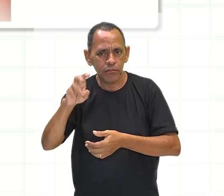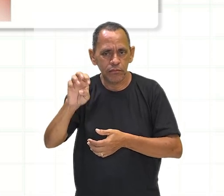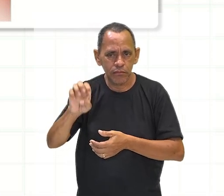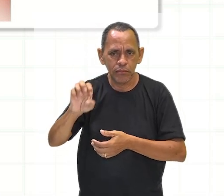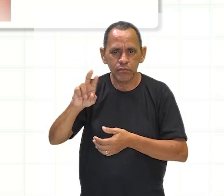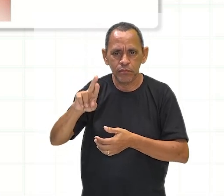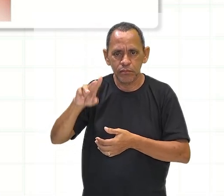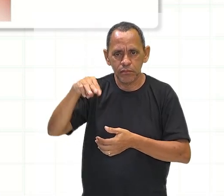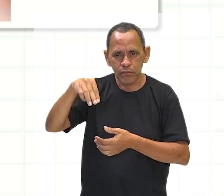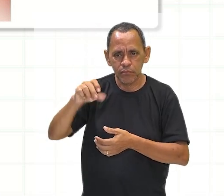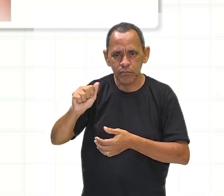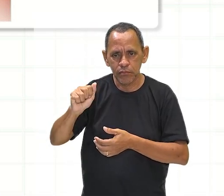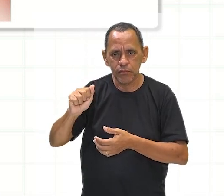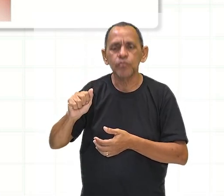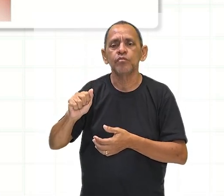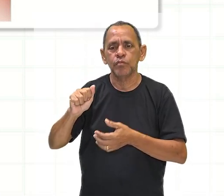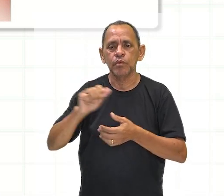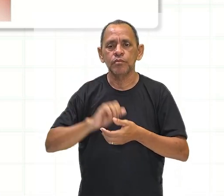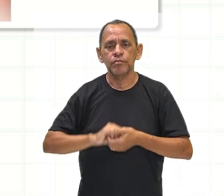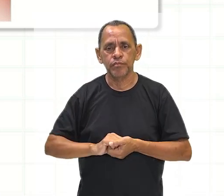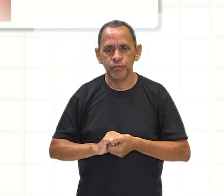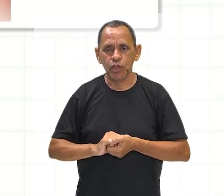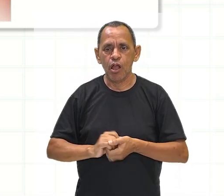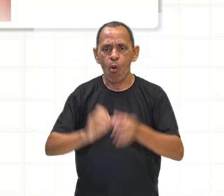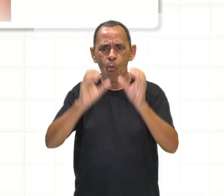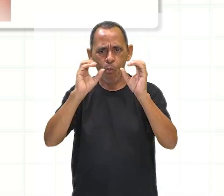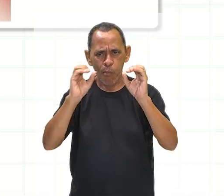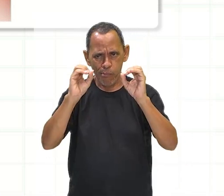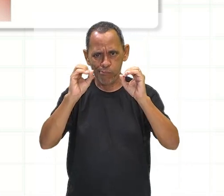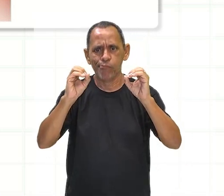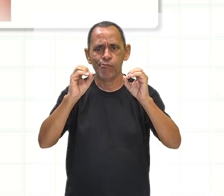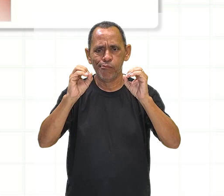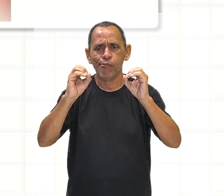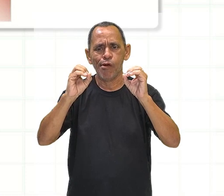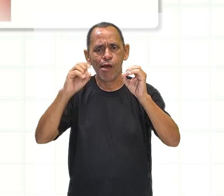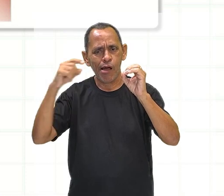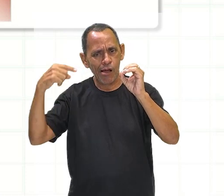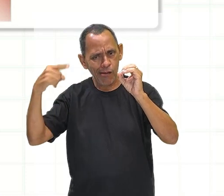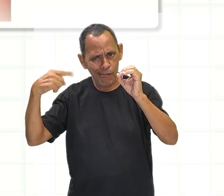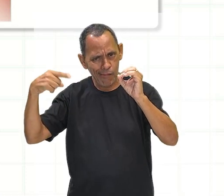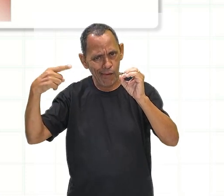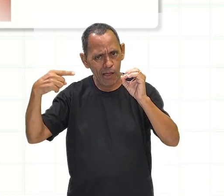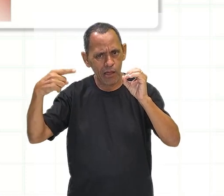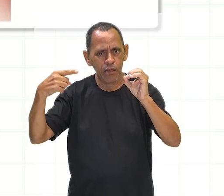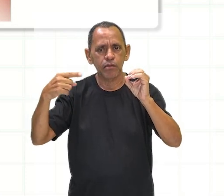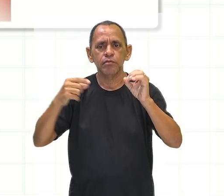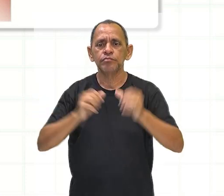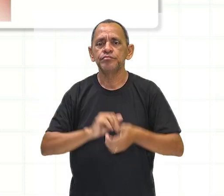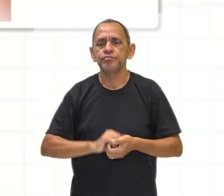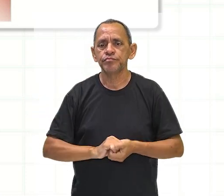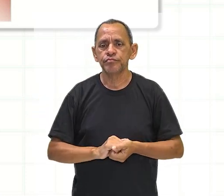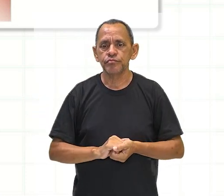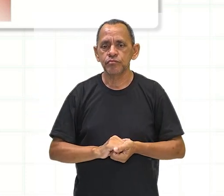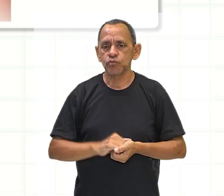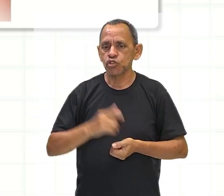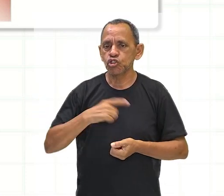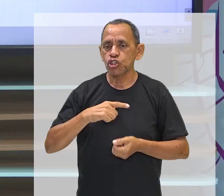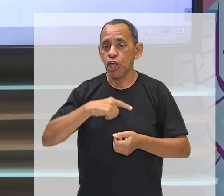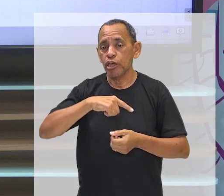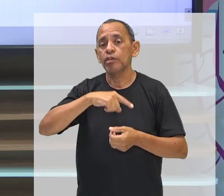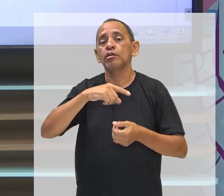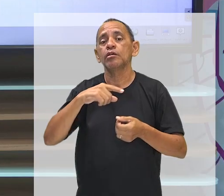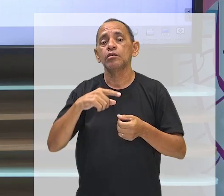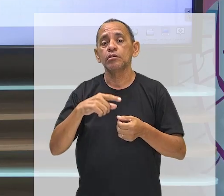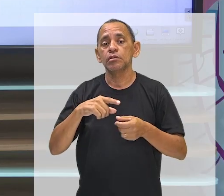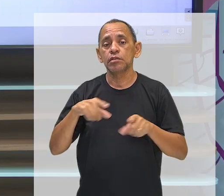o óvulo, consigam se manter, tá bom? Então a gente observa aí um pouco mais da próstata, uma outra glândula que